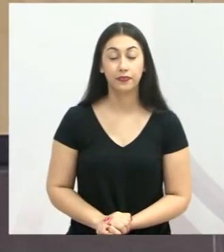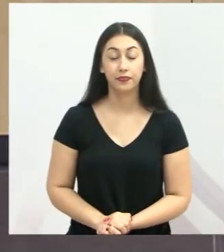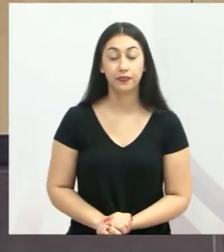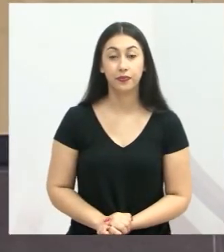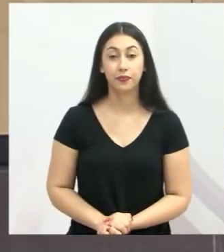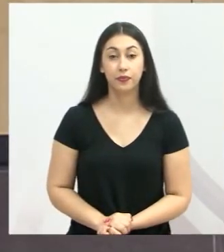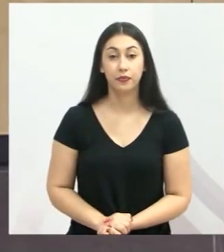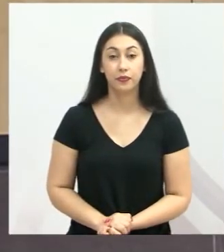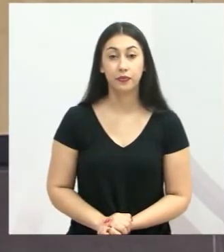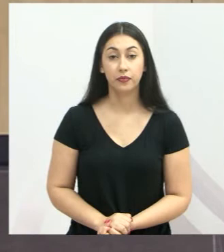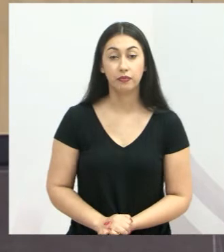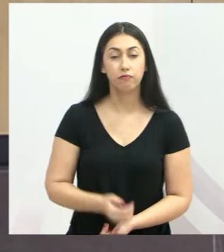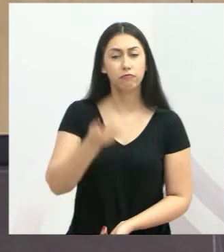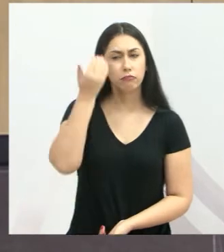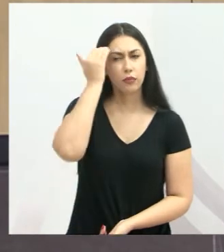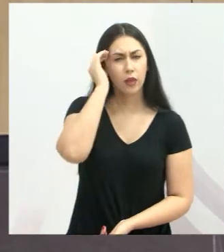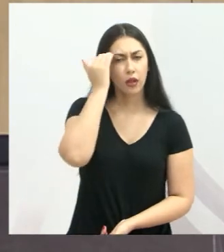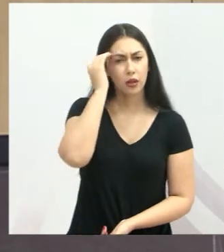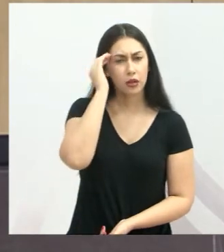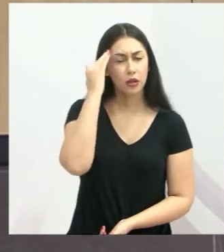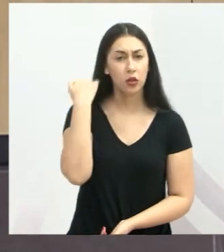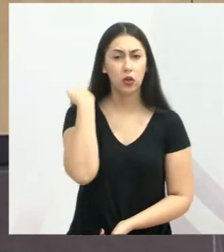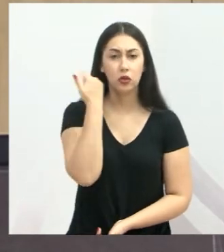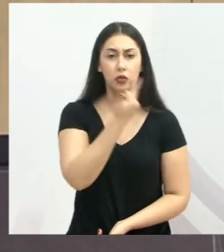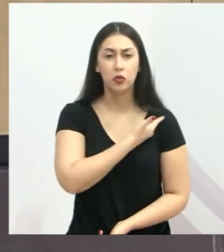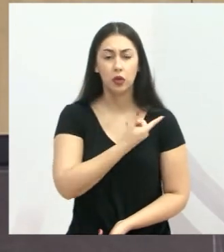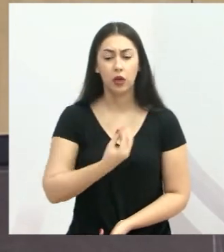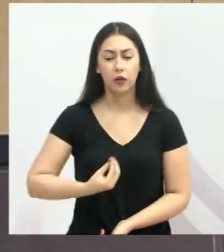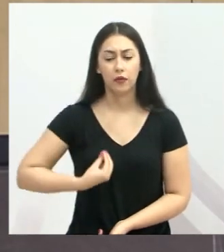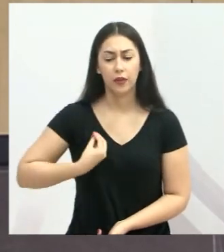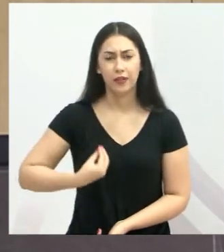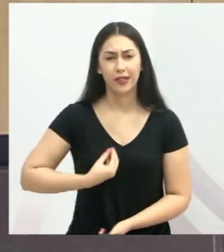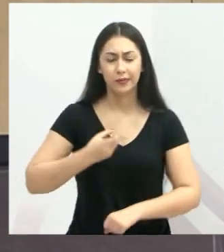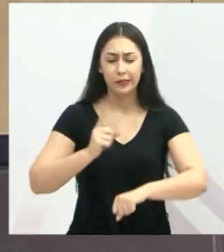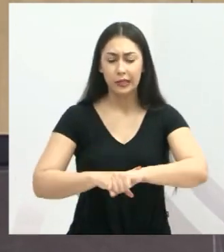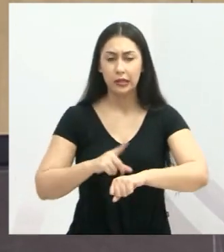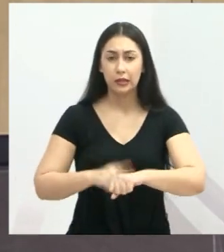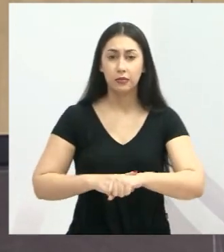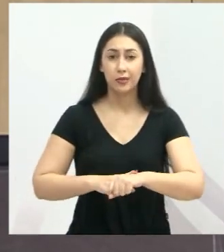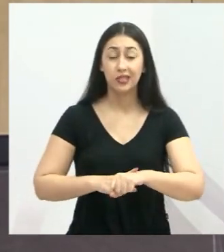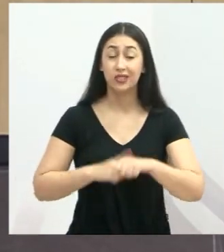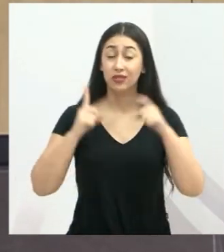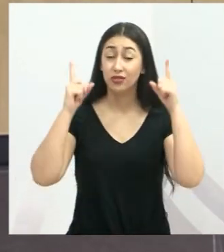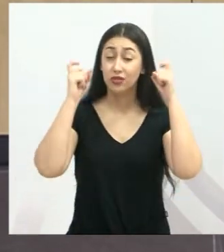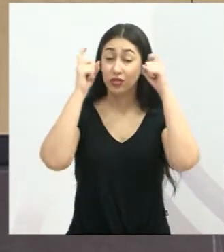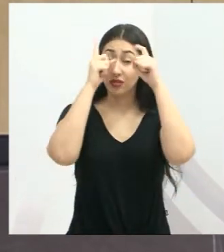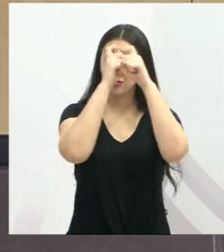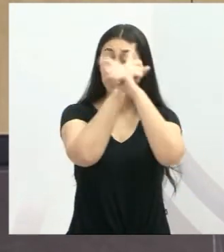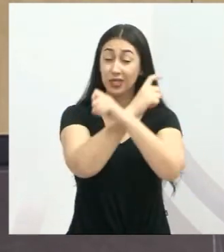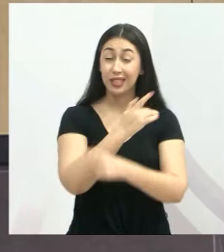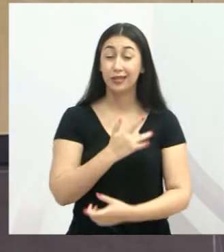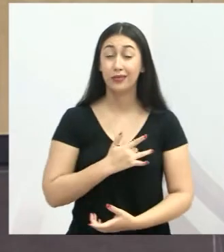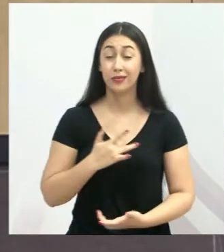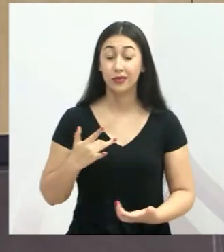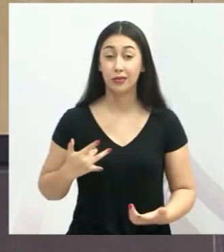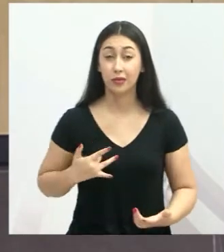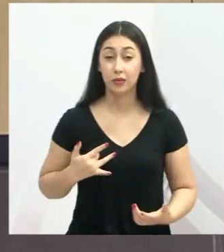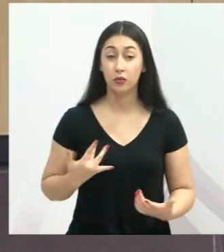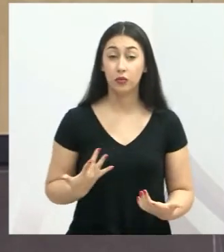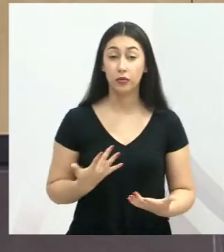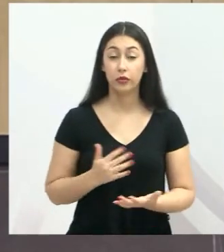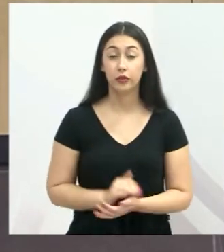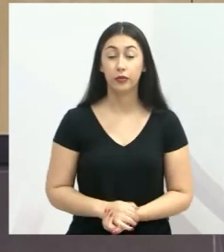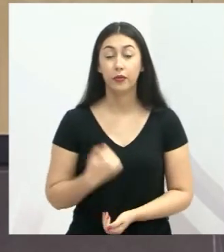Considerando que estamos vivendo um momento muito delicado na saúde, que